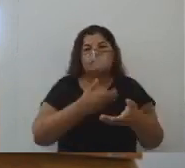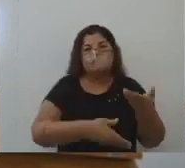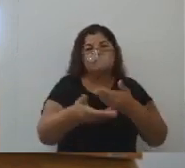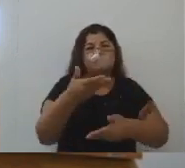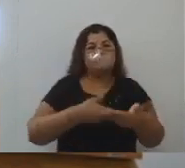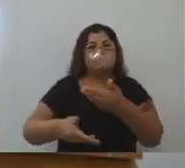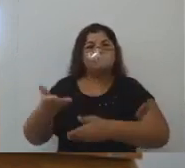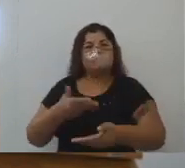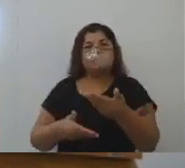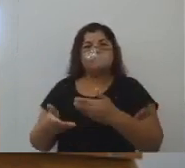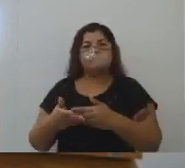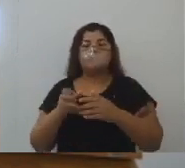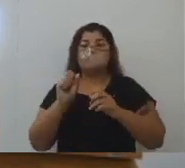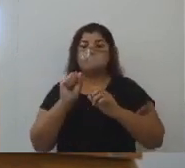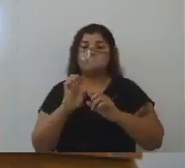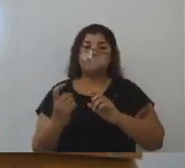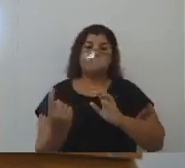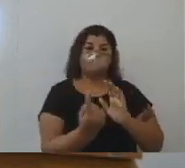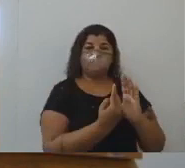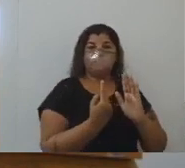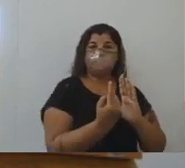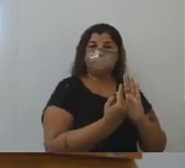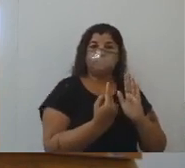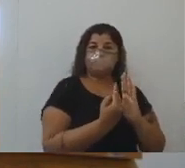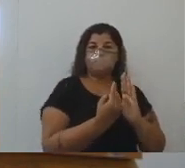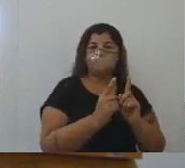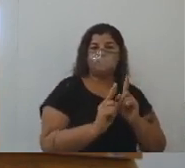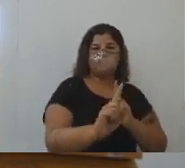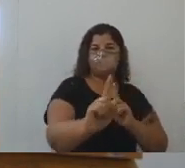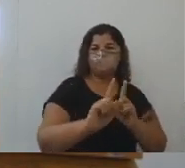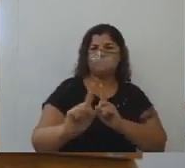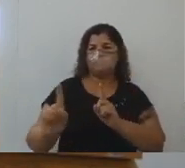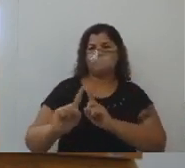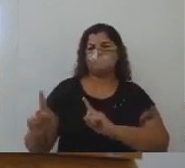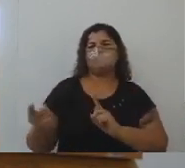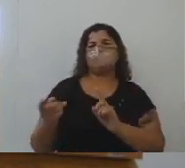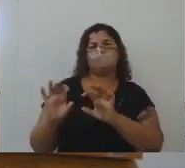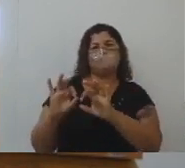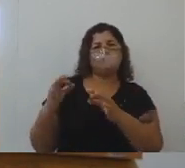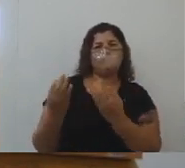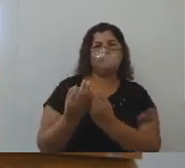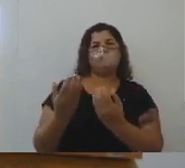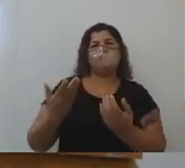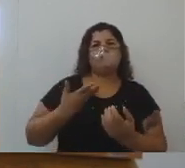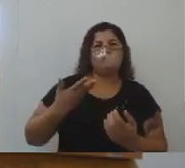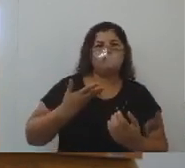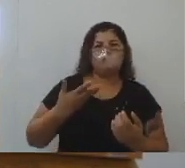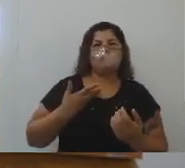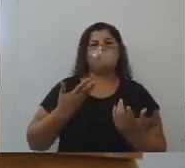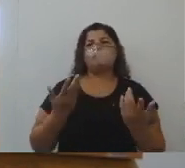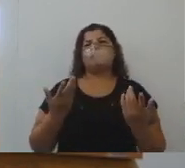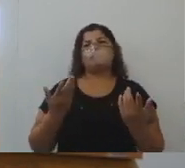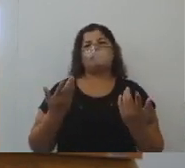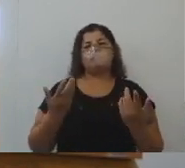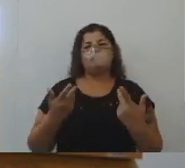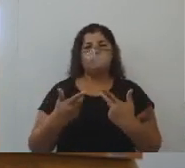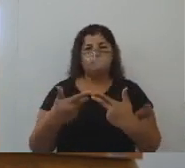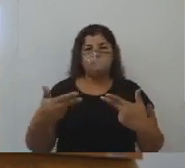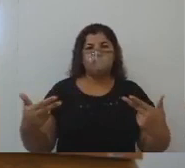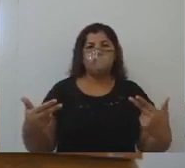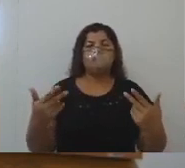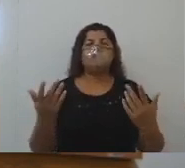sociedade. Quando a gente se isola, quando a gente está distante dos nossos entes queridos, quando a gente está distante dos nossos